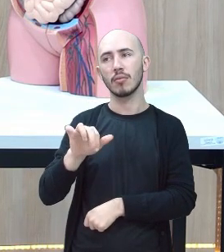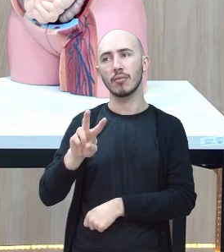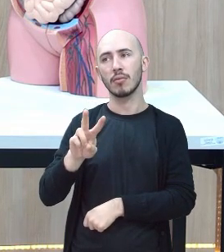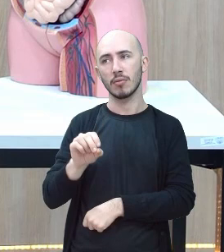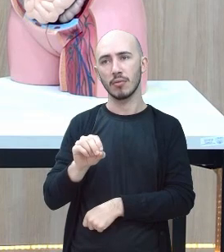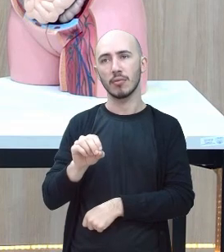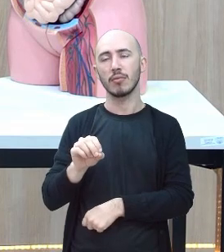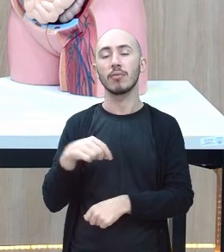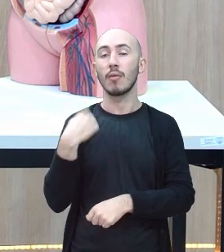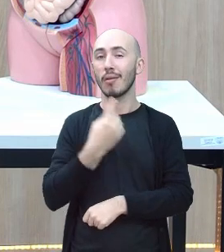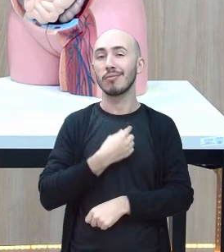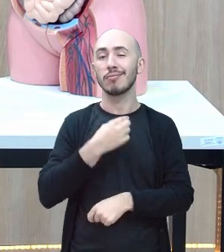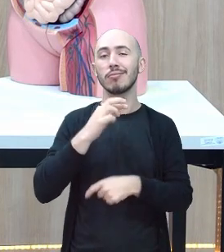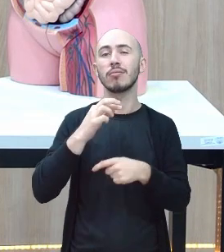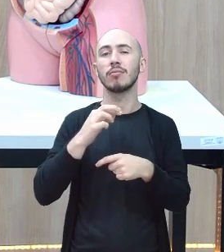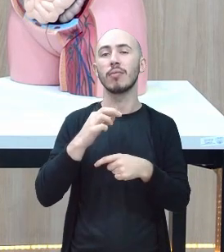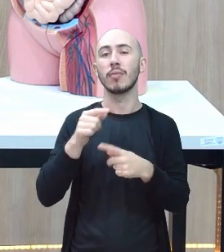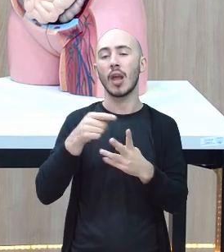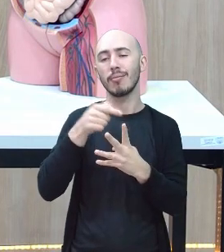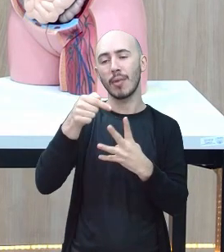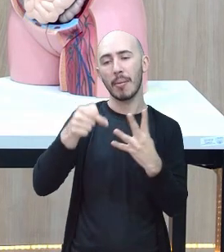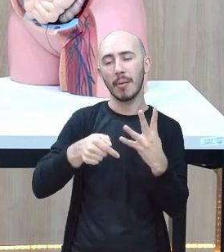tá certo?